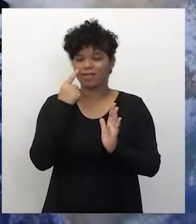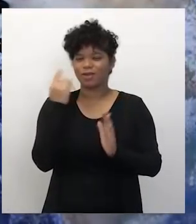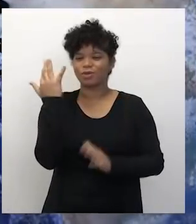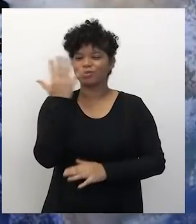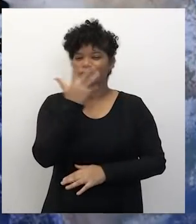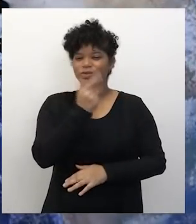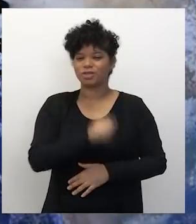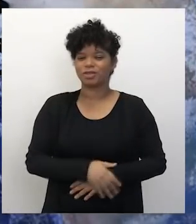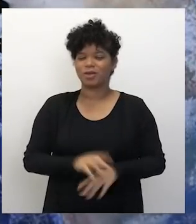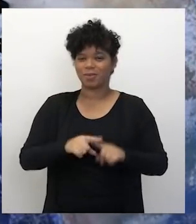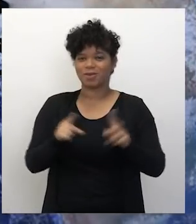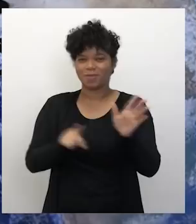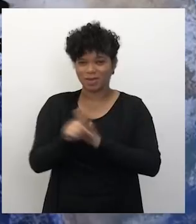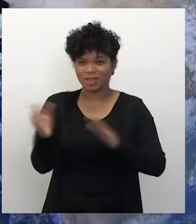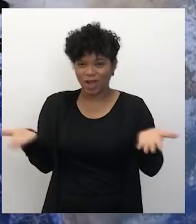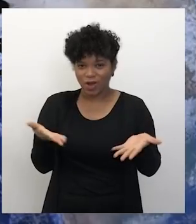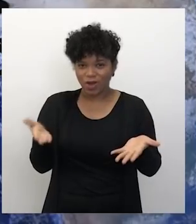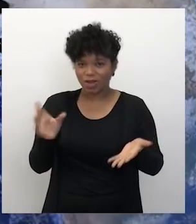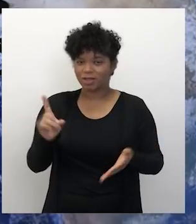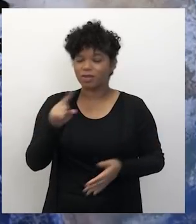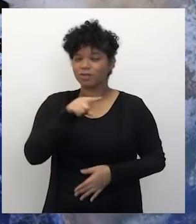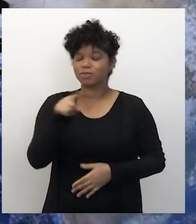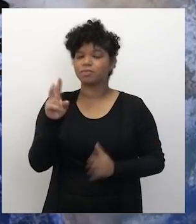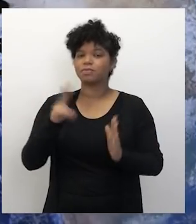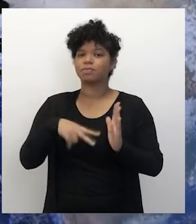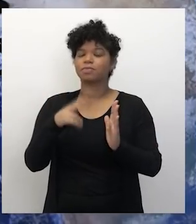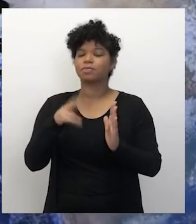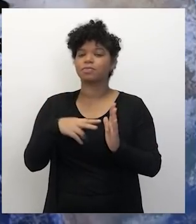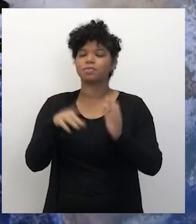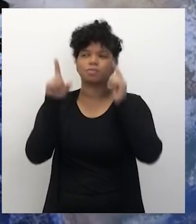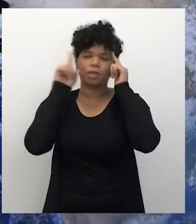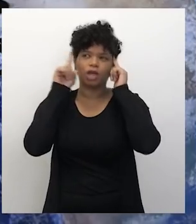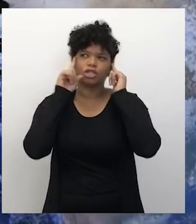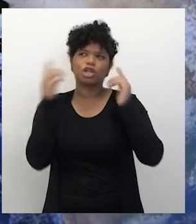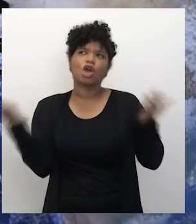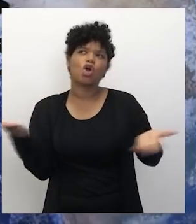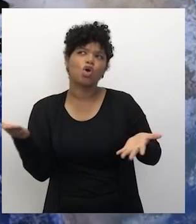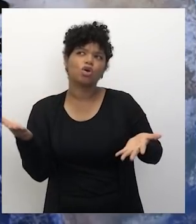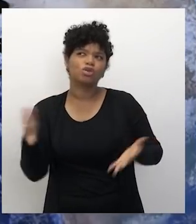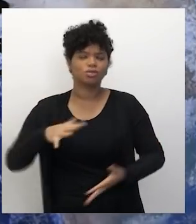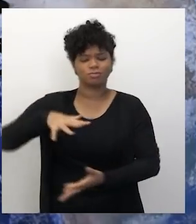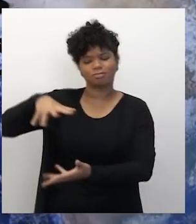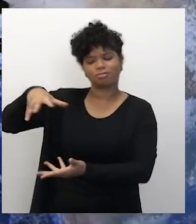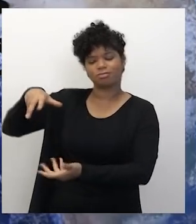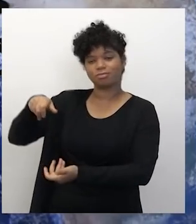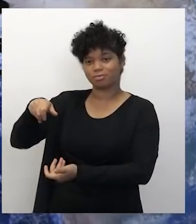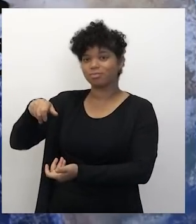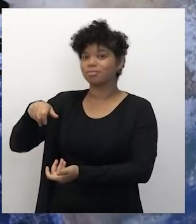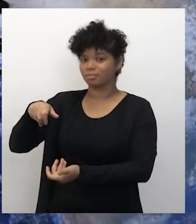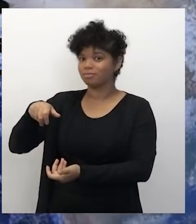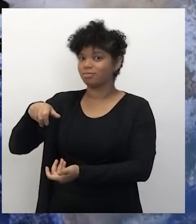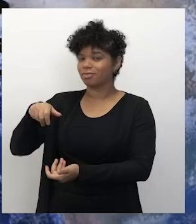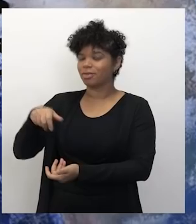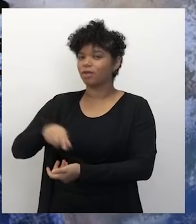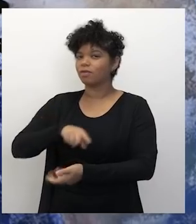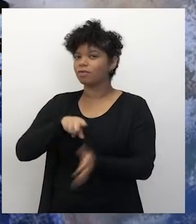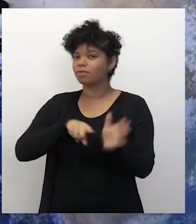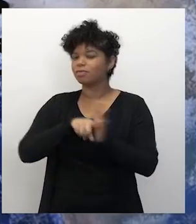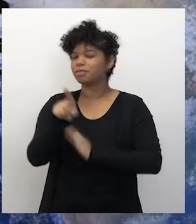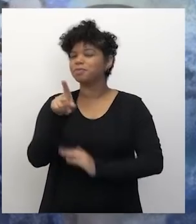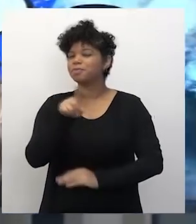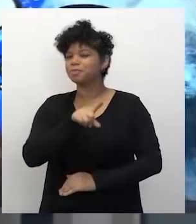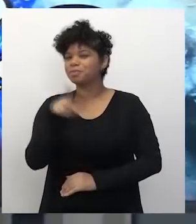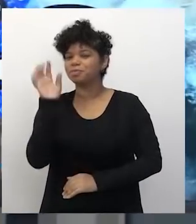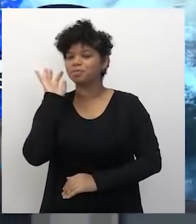mas eu ainda não vou fazer essa pergunta. Eu vou deixar para vocês verem, ó, que dia é hoje no mundo? Essa é a nossa questão disparadora. E aí, sexto ano,